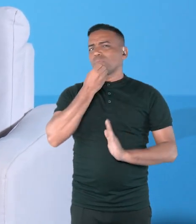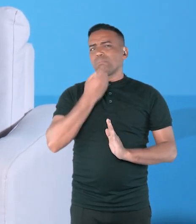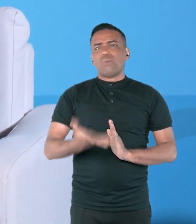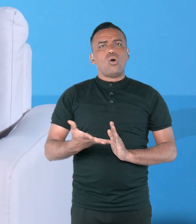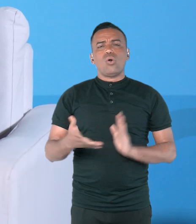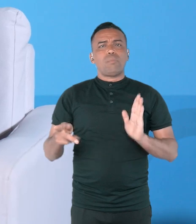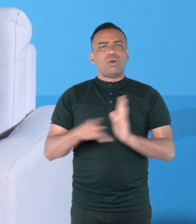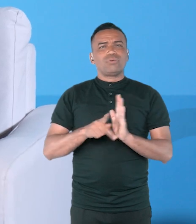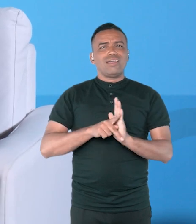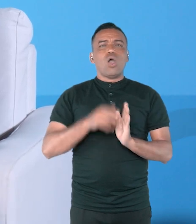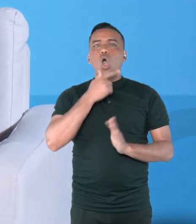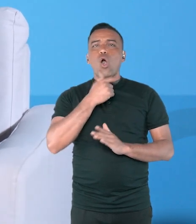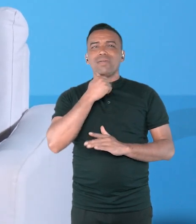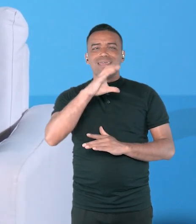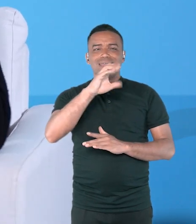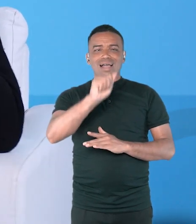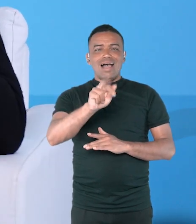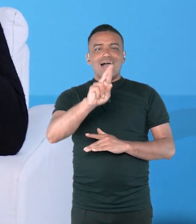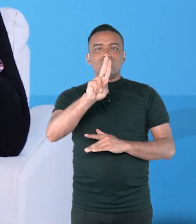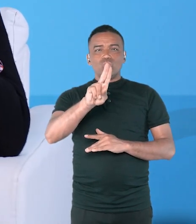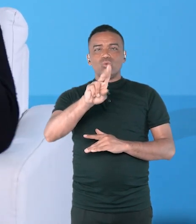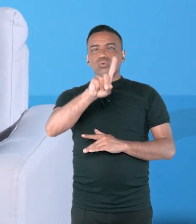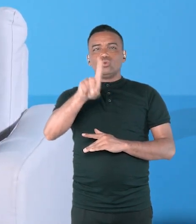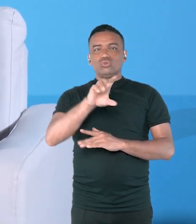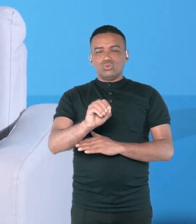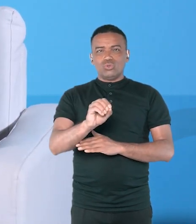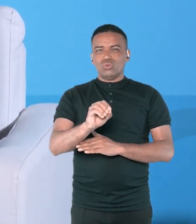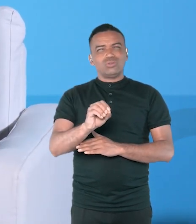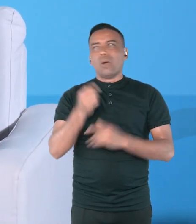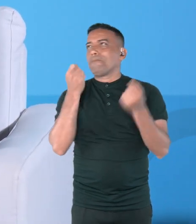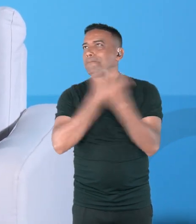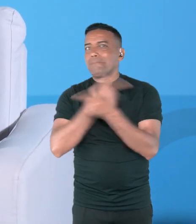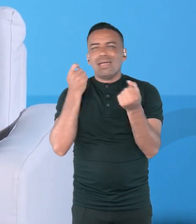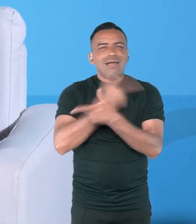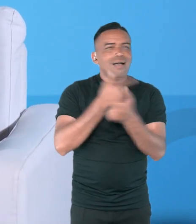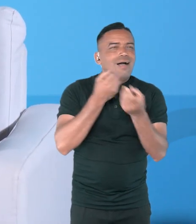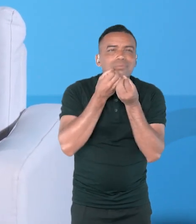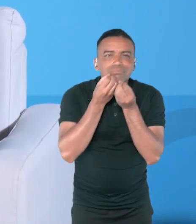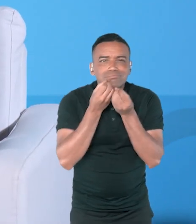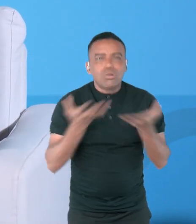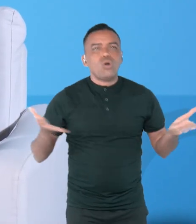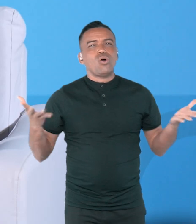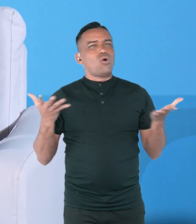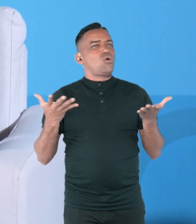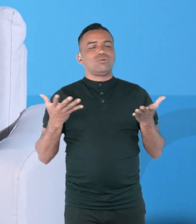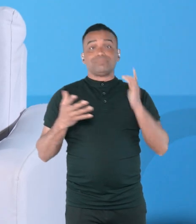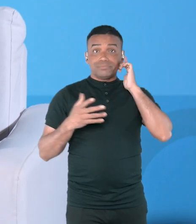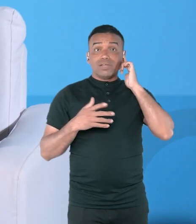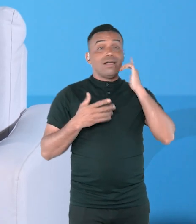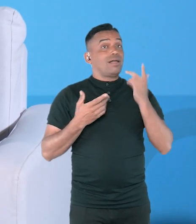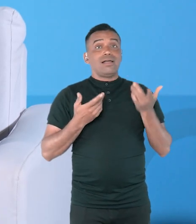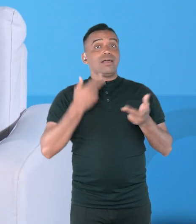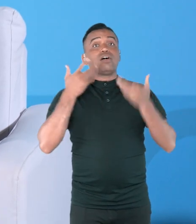bom no estilo do Caruso, porque era uma peça, um vaudeville, muito engraçado, com piadas muito boas, um miolo